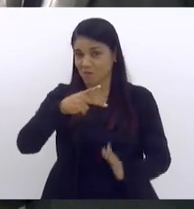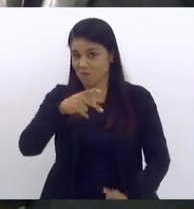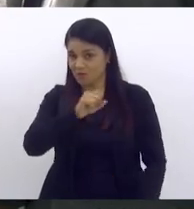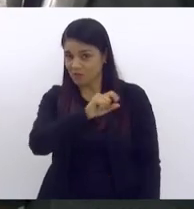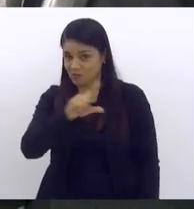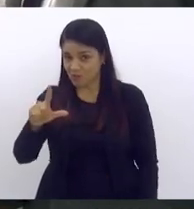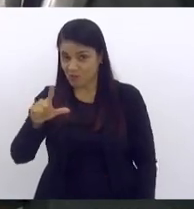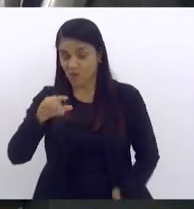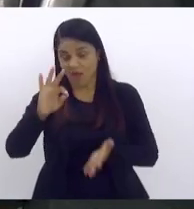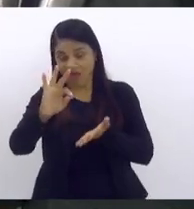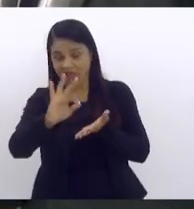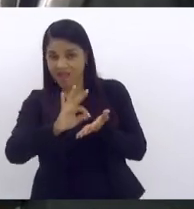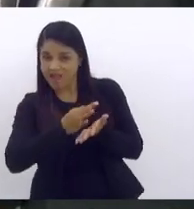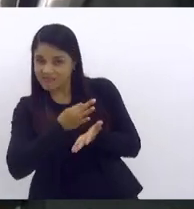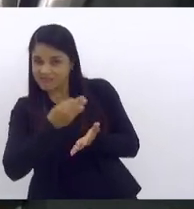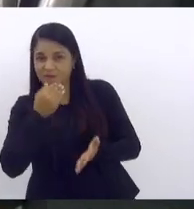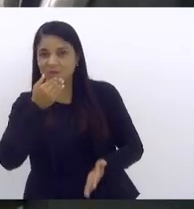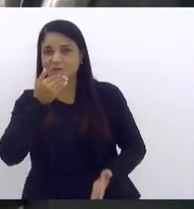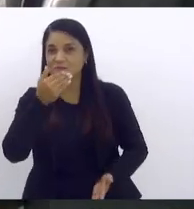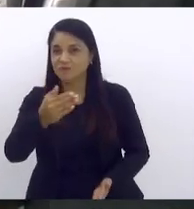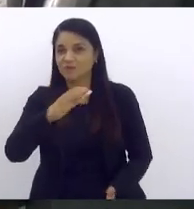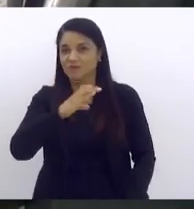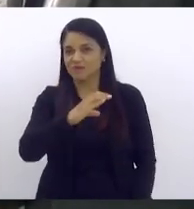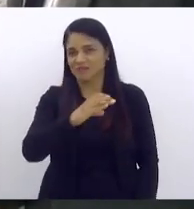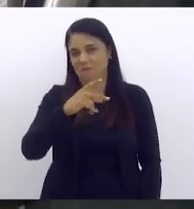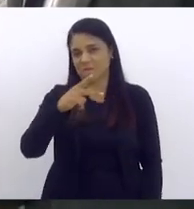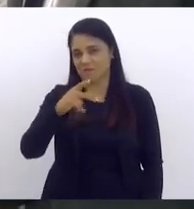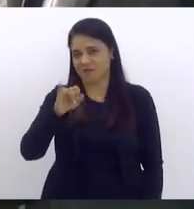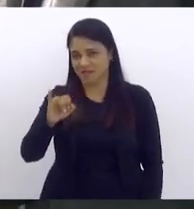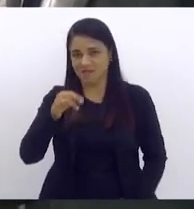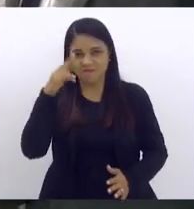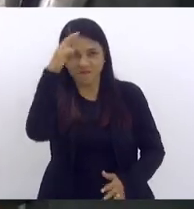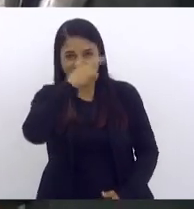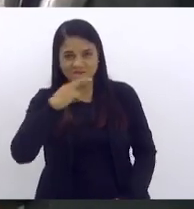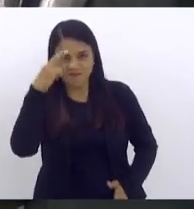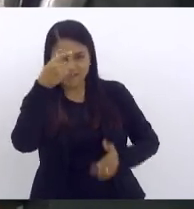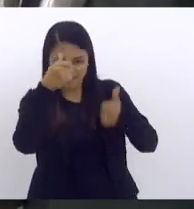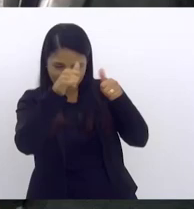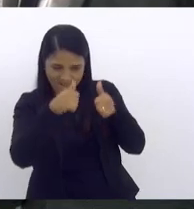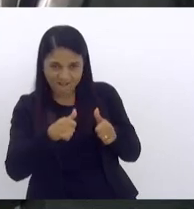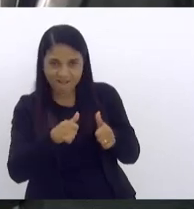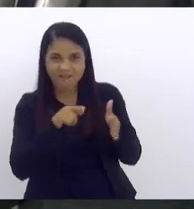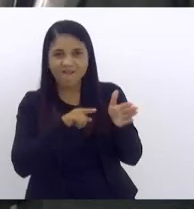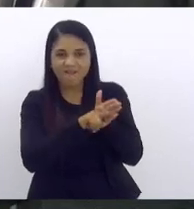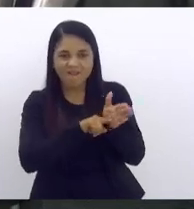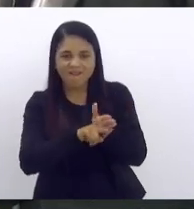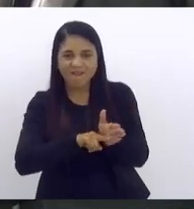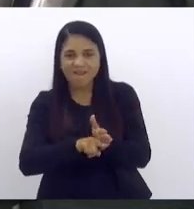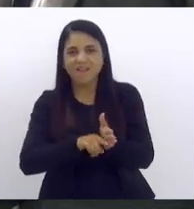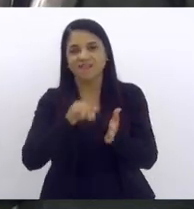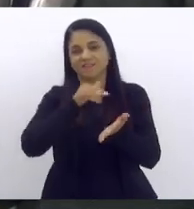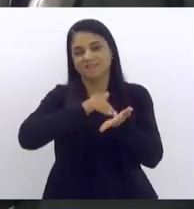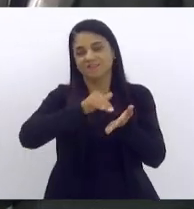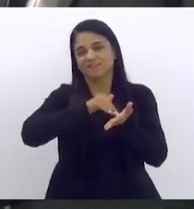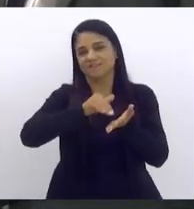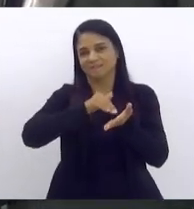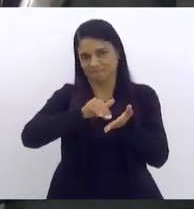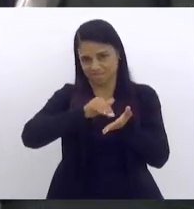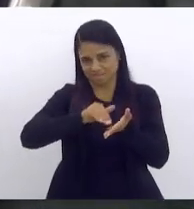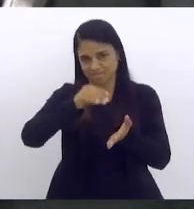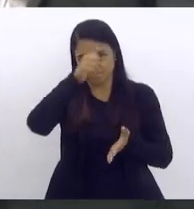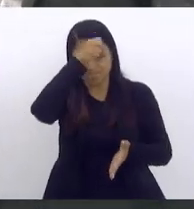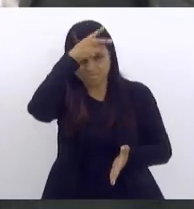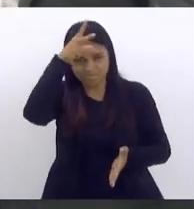de assinar o pedido de CPI para investigar as atrocidades que estão acontecendo na Secretaria Municipal de